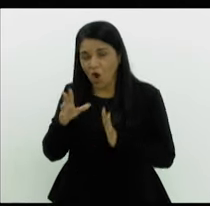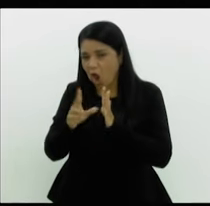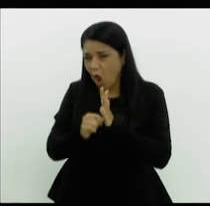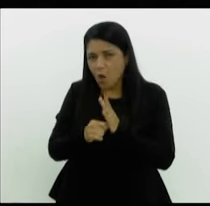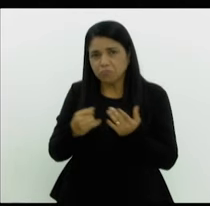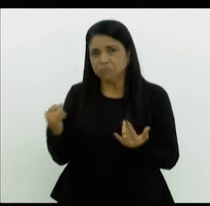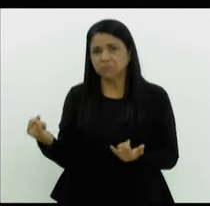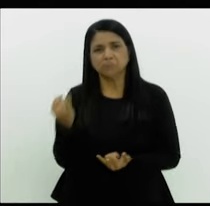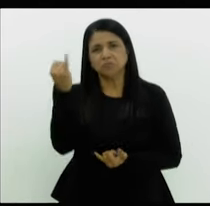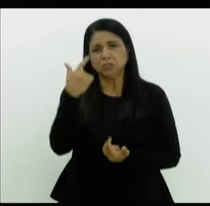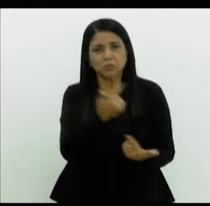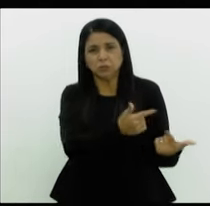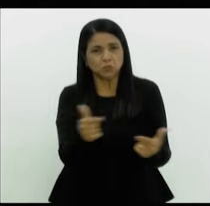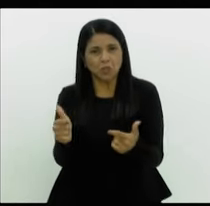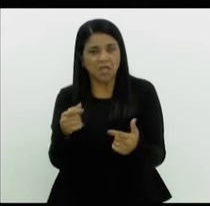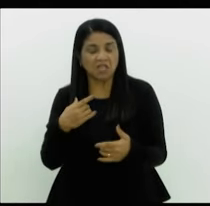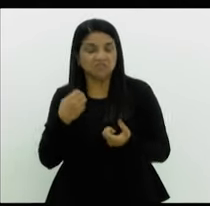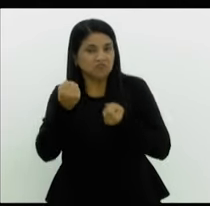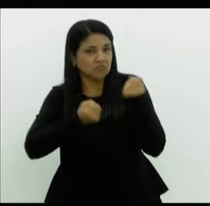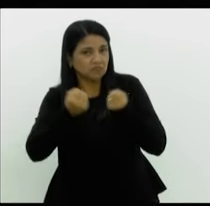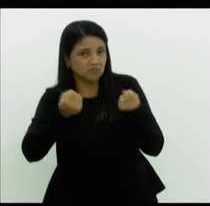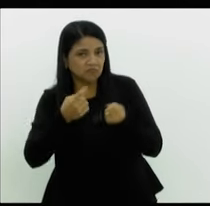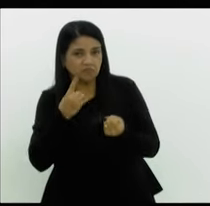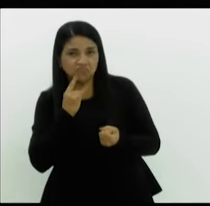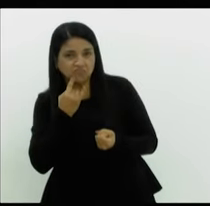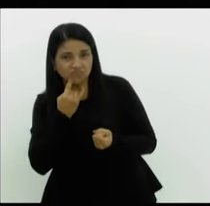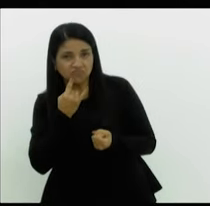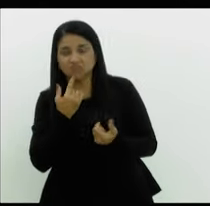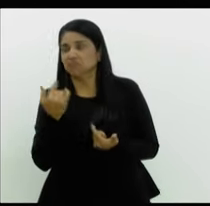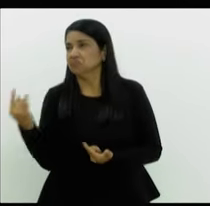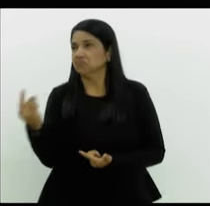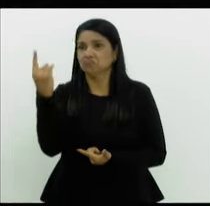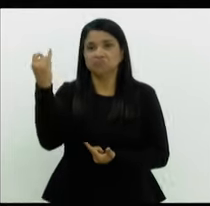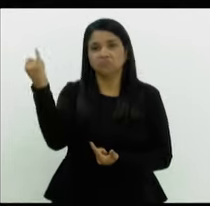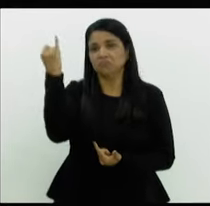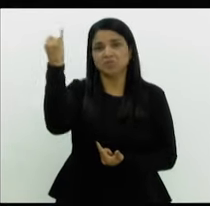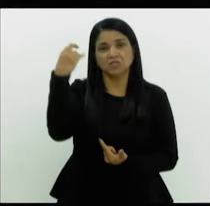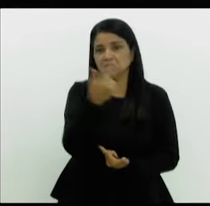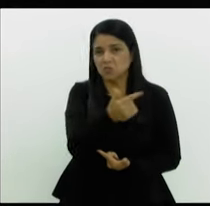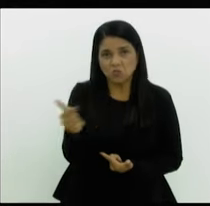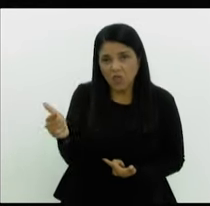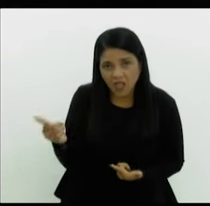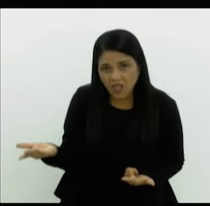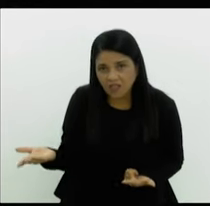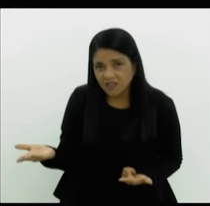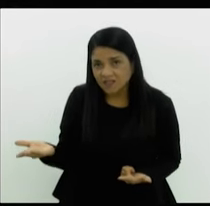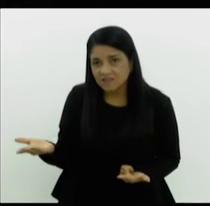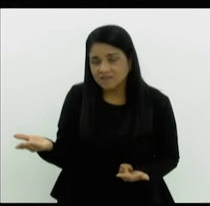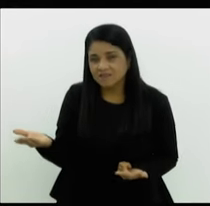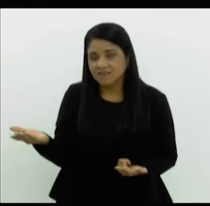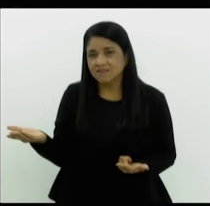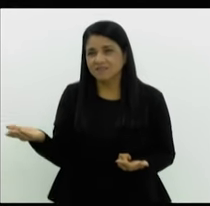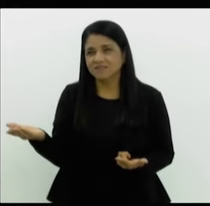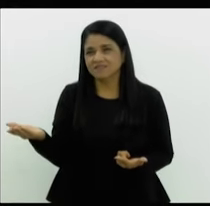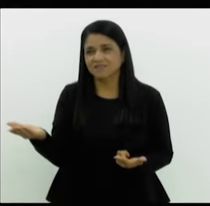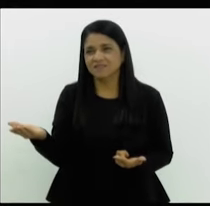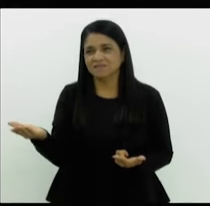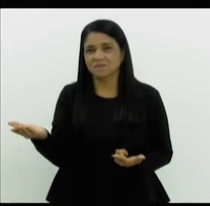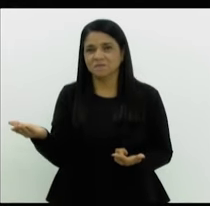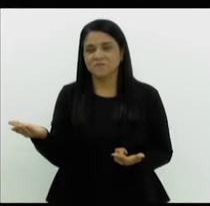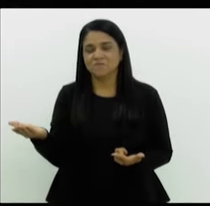importância. Dirigir embriagado é algo sem importância. Esses, ou